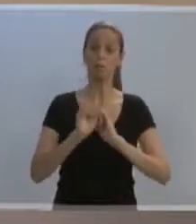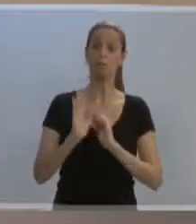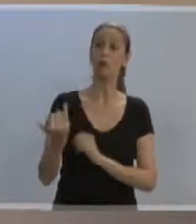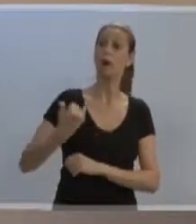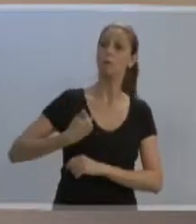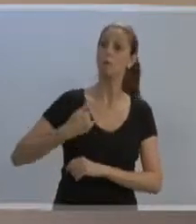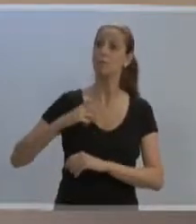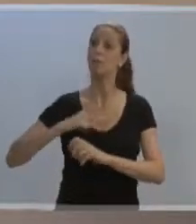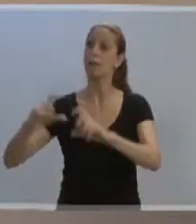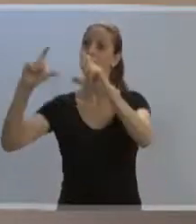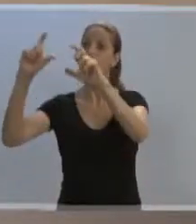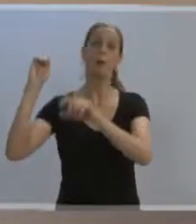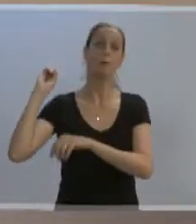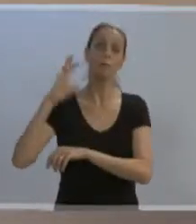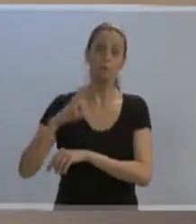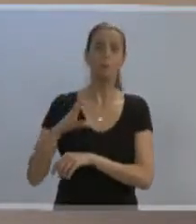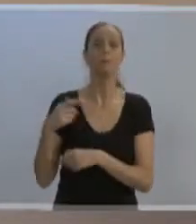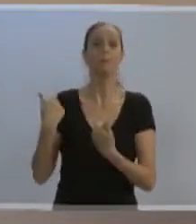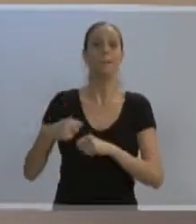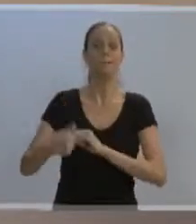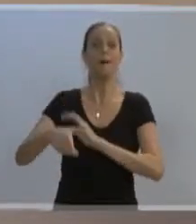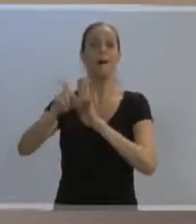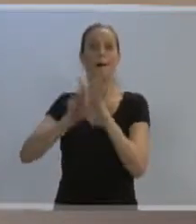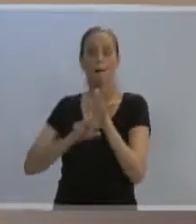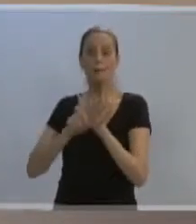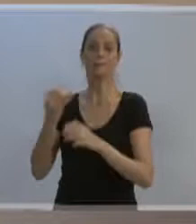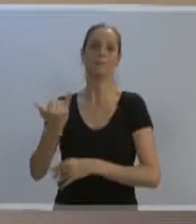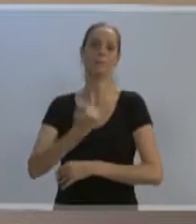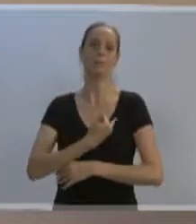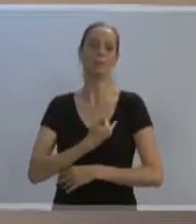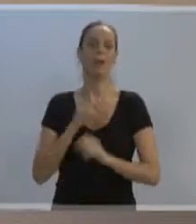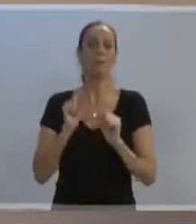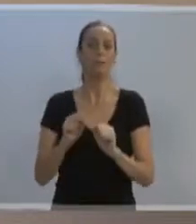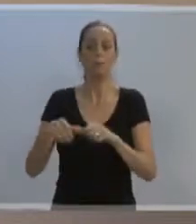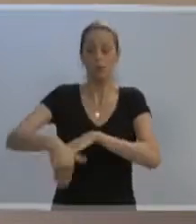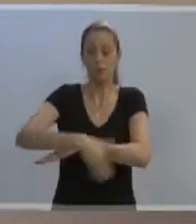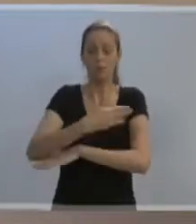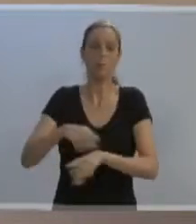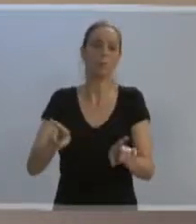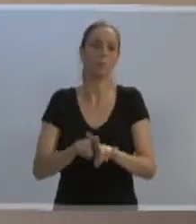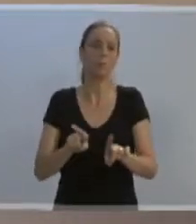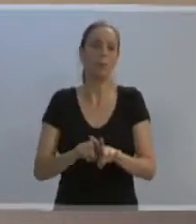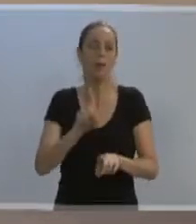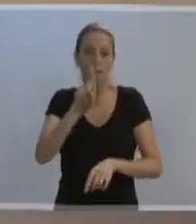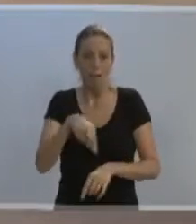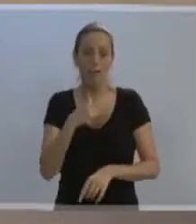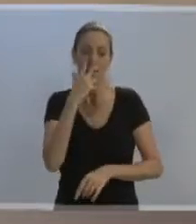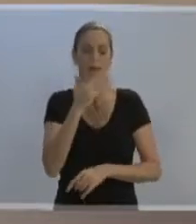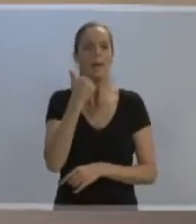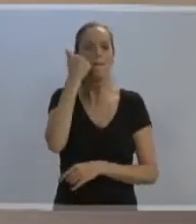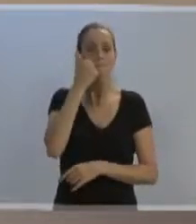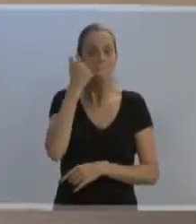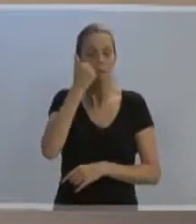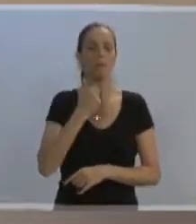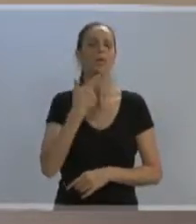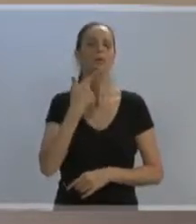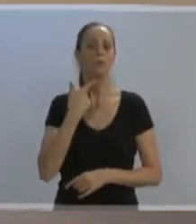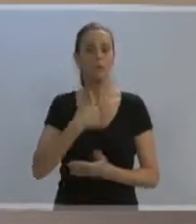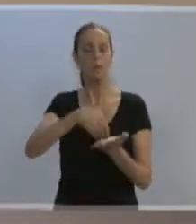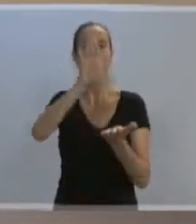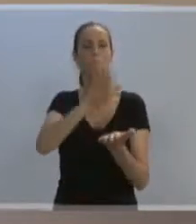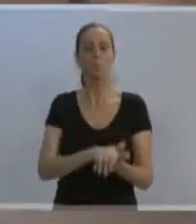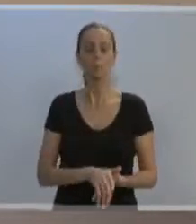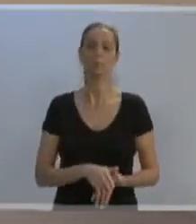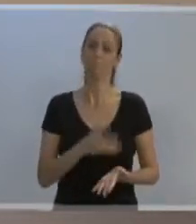tantos metros porque não podem colocar a sinalização avisando que possa caminhar então eu só queria obrigado